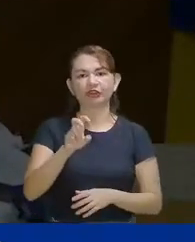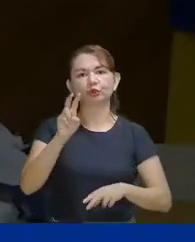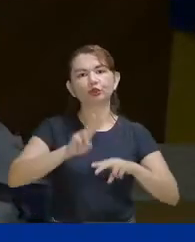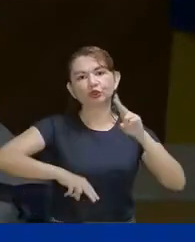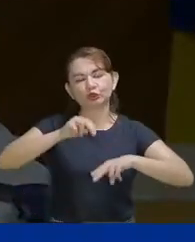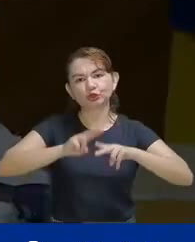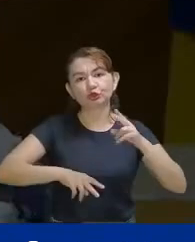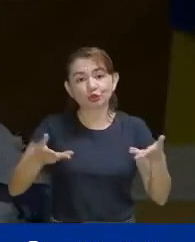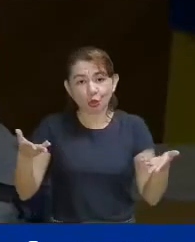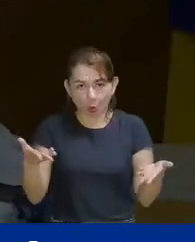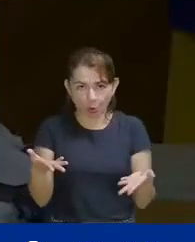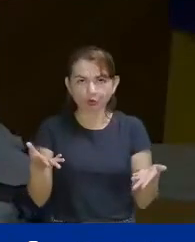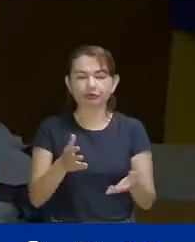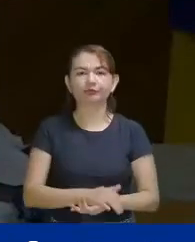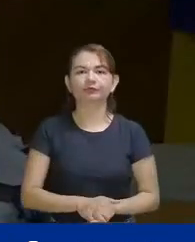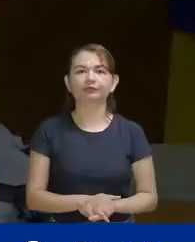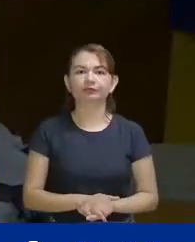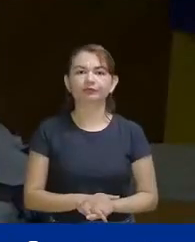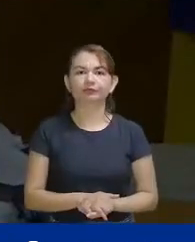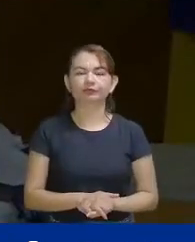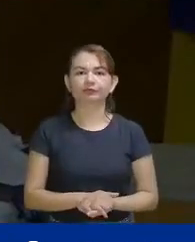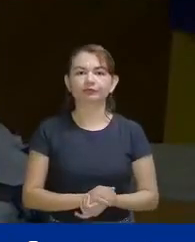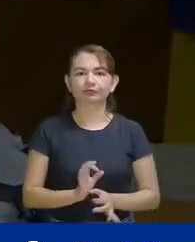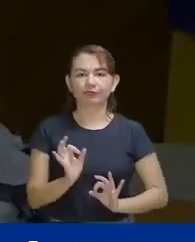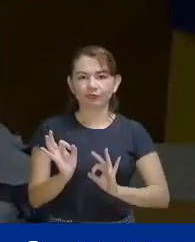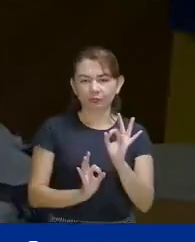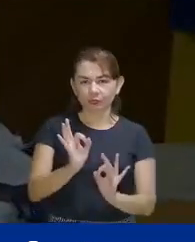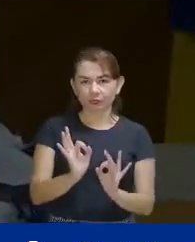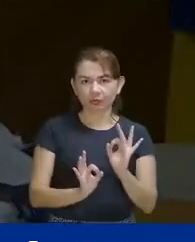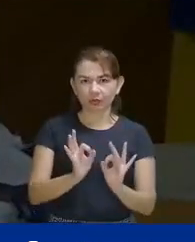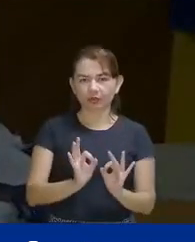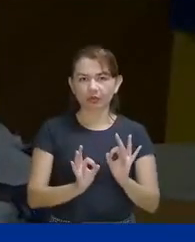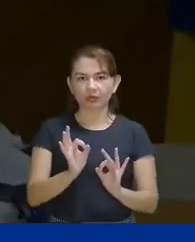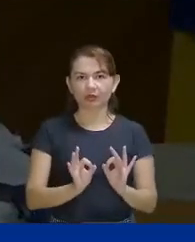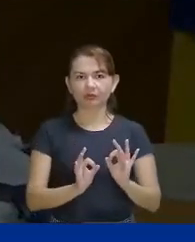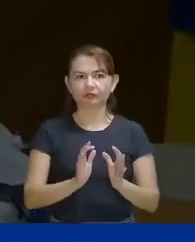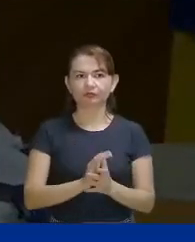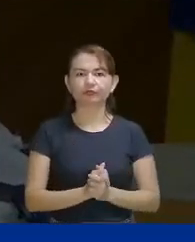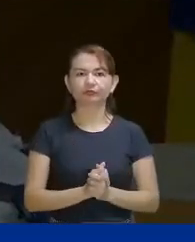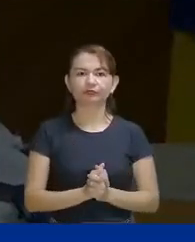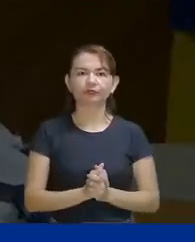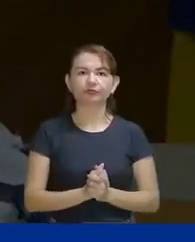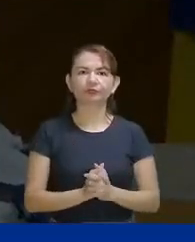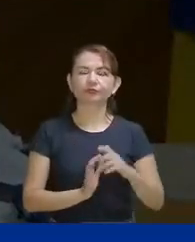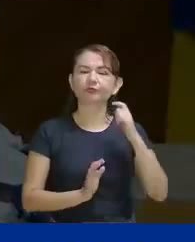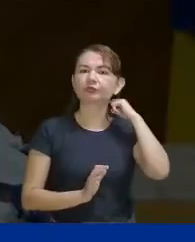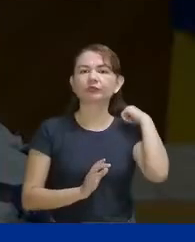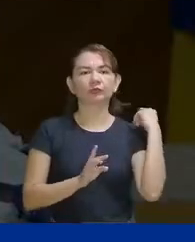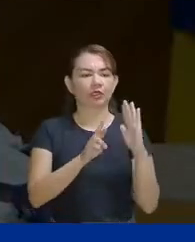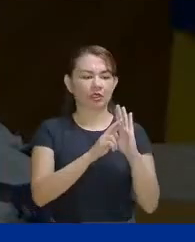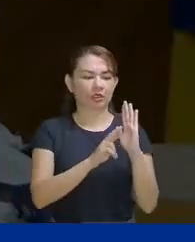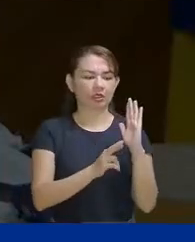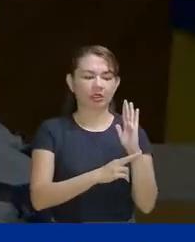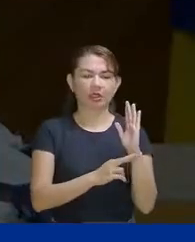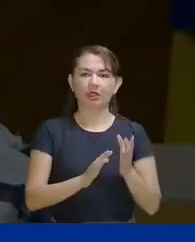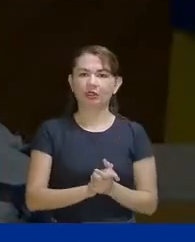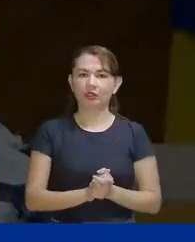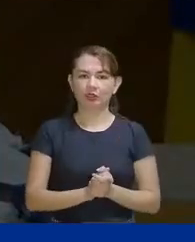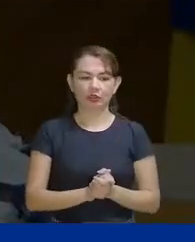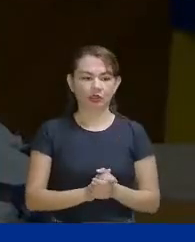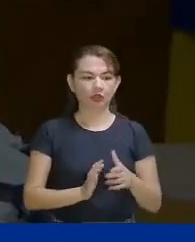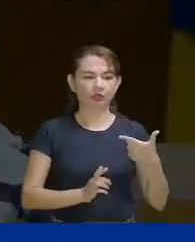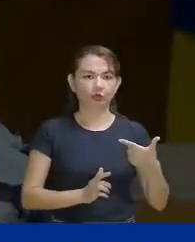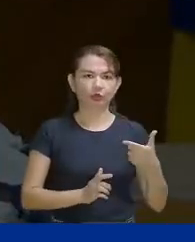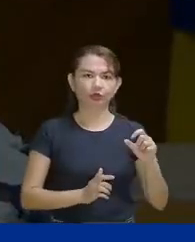na verdade hoje, alinhadas às diretrizes do Plano de Gestão 2023-2025, e eu